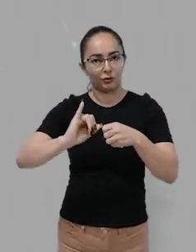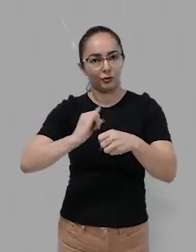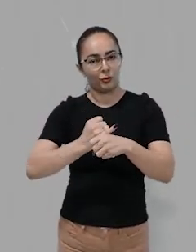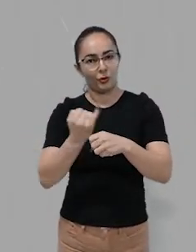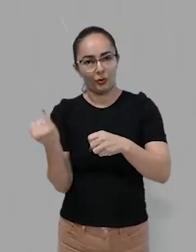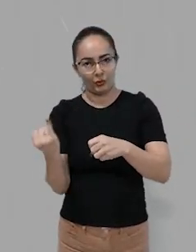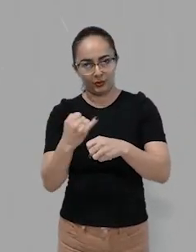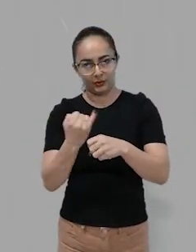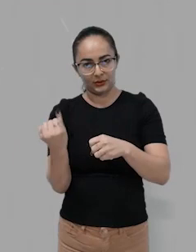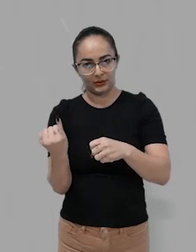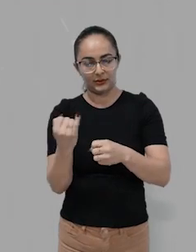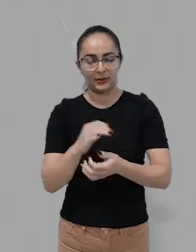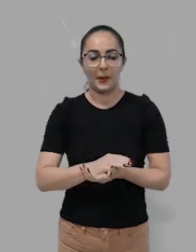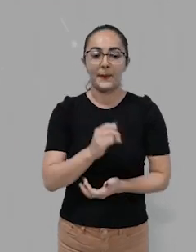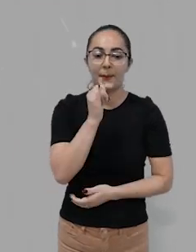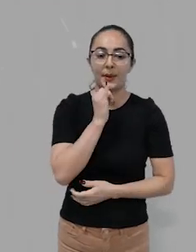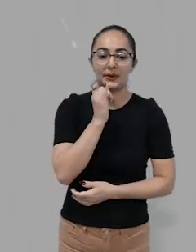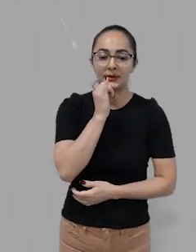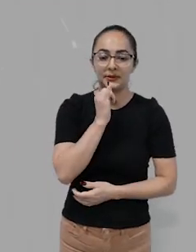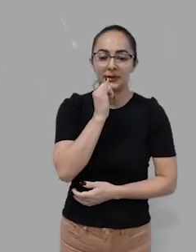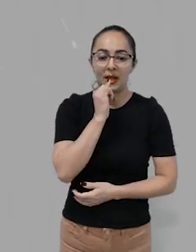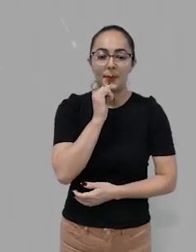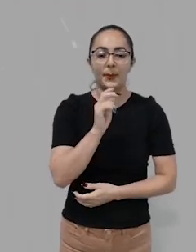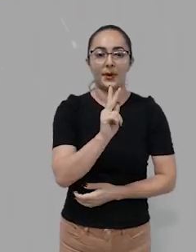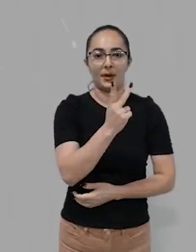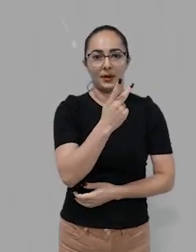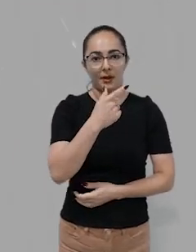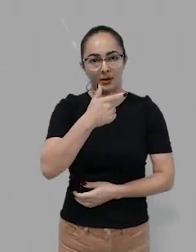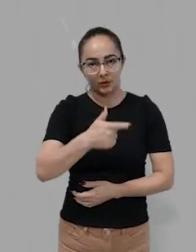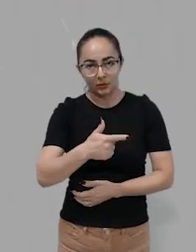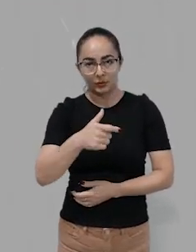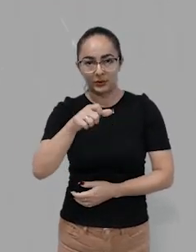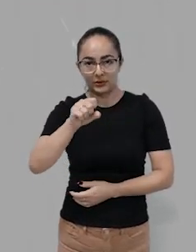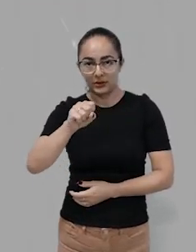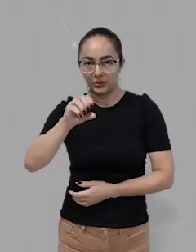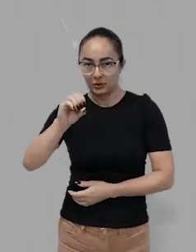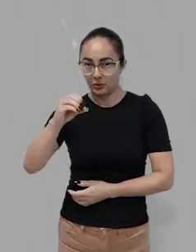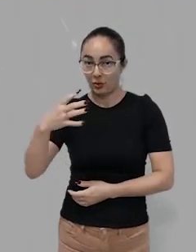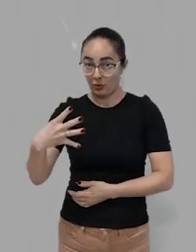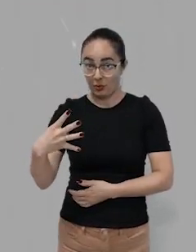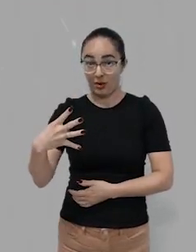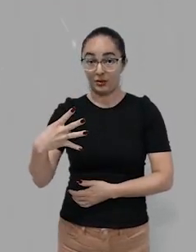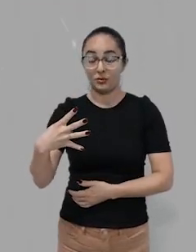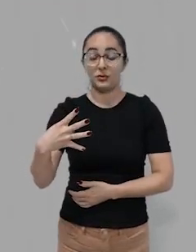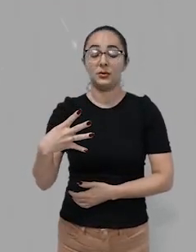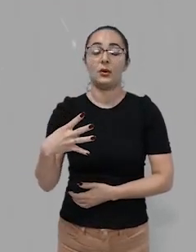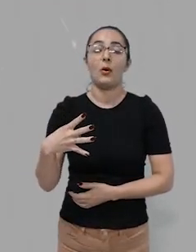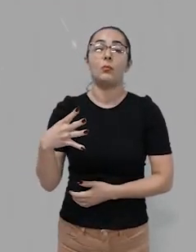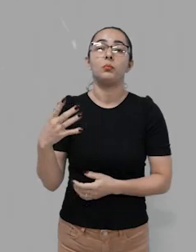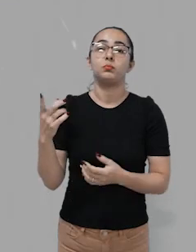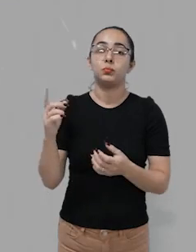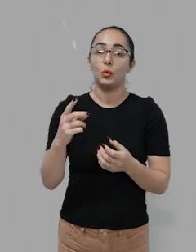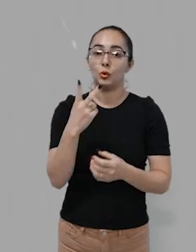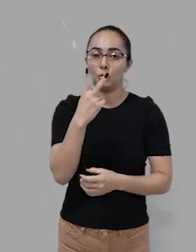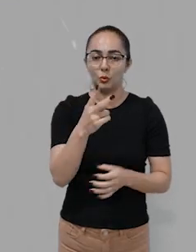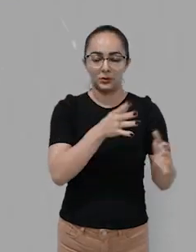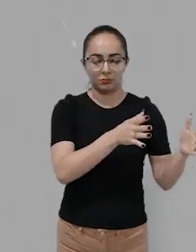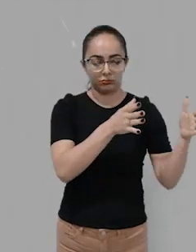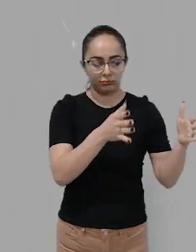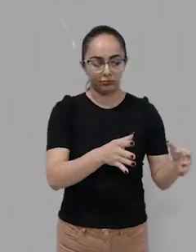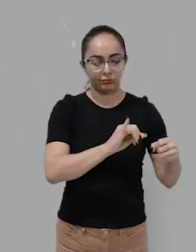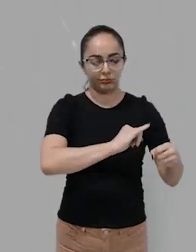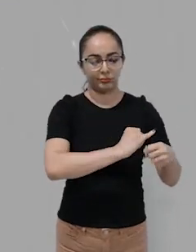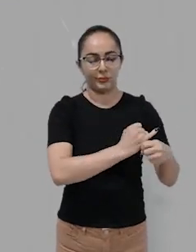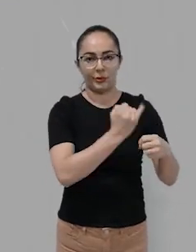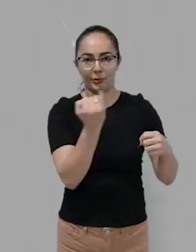H2SO4. Então, o H2SO4 nós temos 2 hidrogênios. Então, ele vai sofrer 2 etapas de ionização.